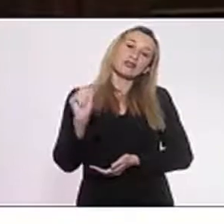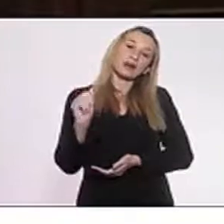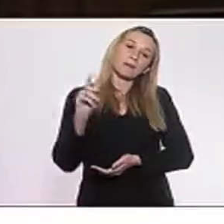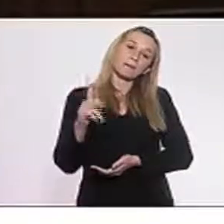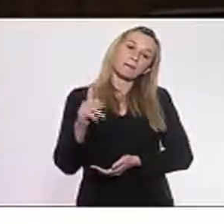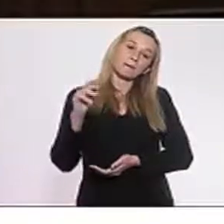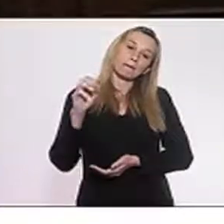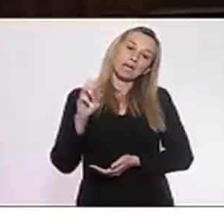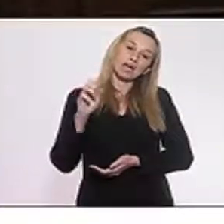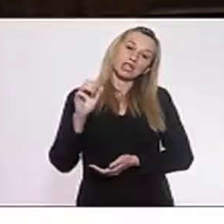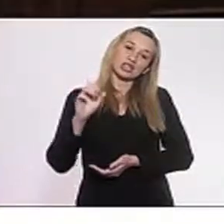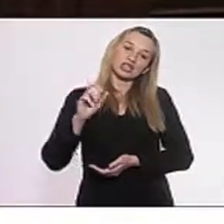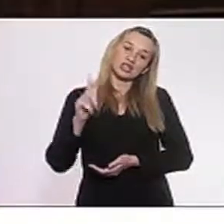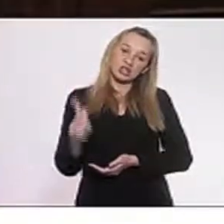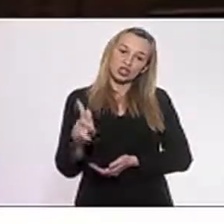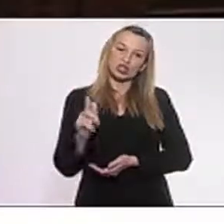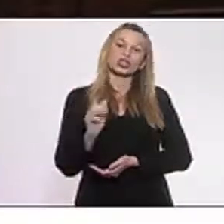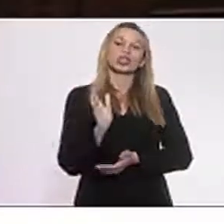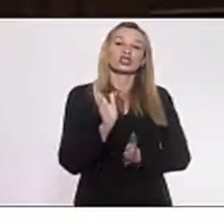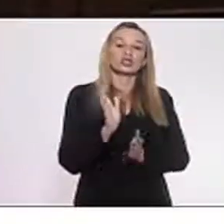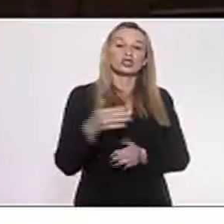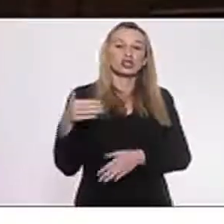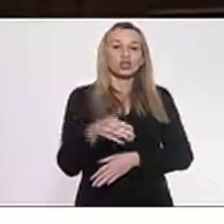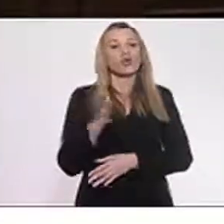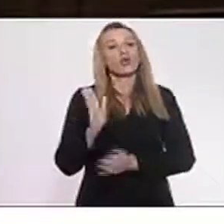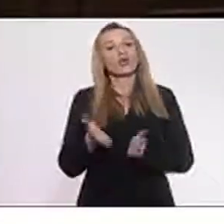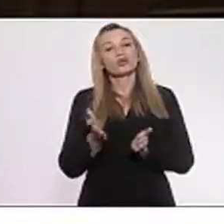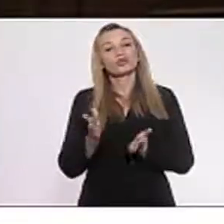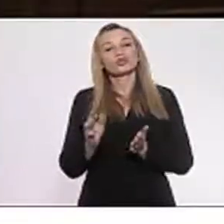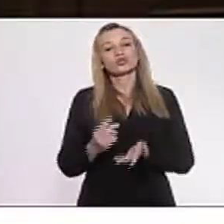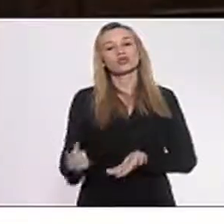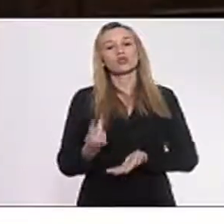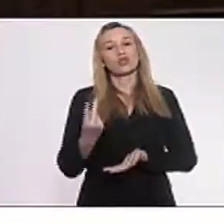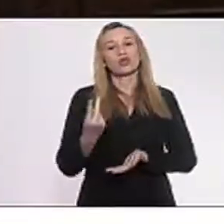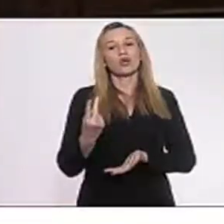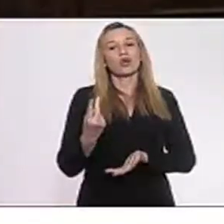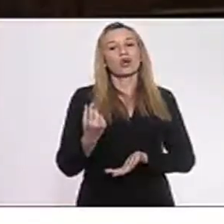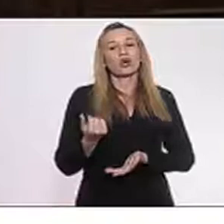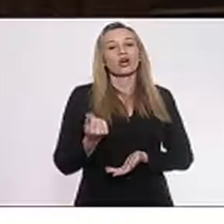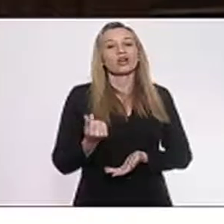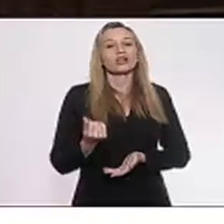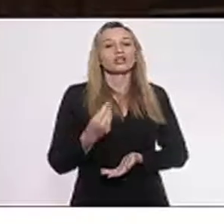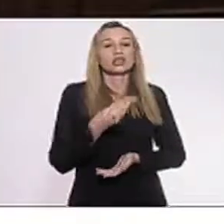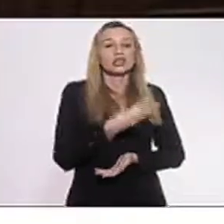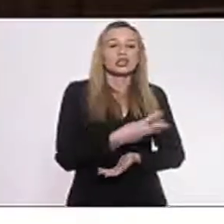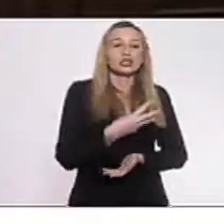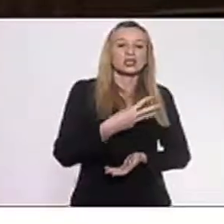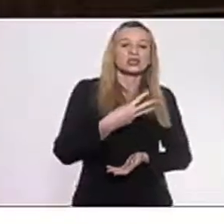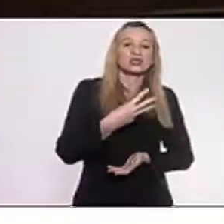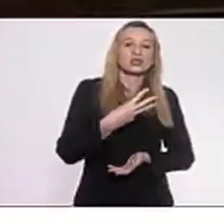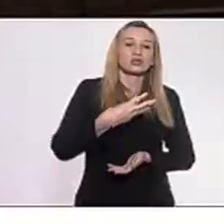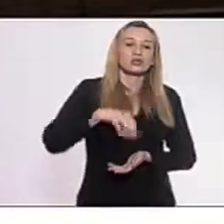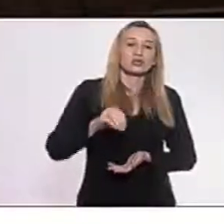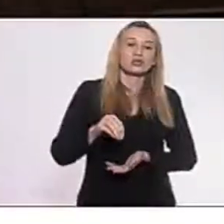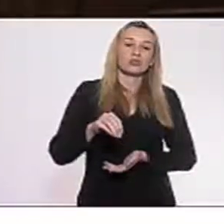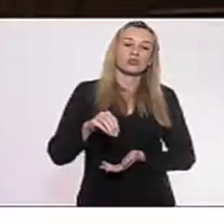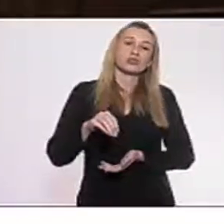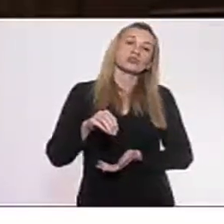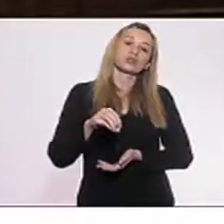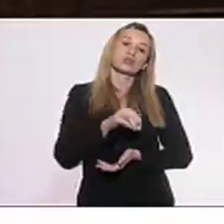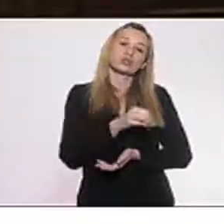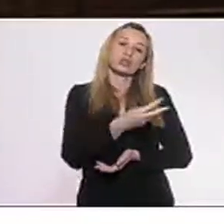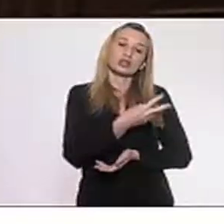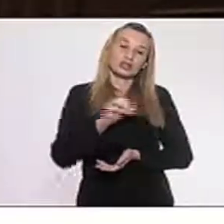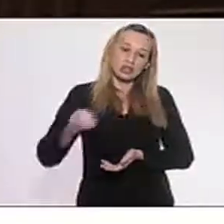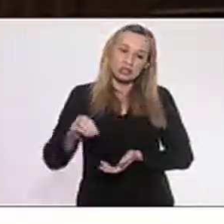FAPERJ, chegou hoje a um valor de 300 milhões de reais, dentro desses 600 milhões,